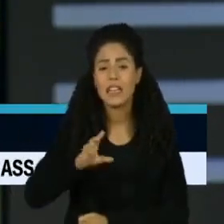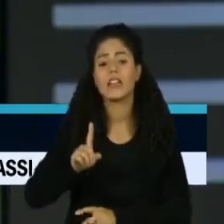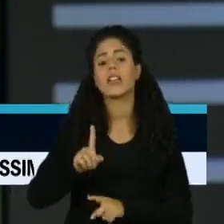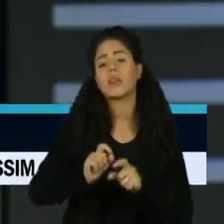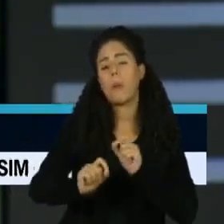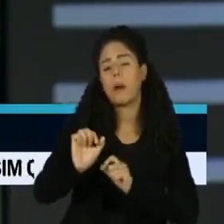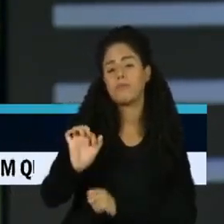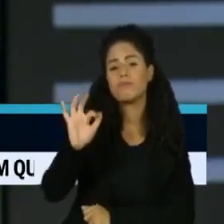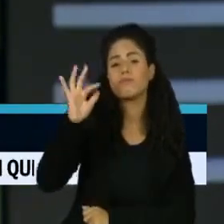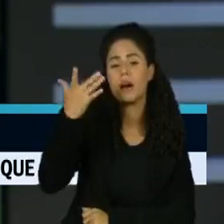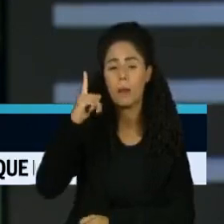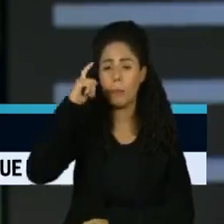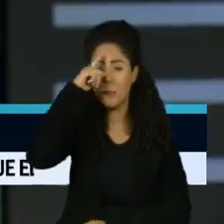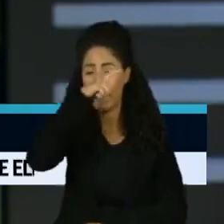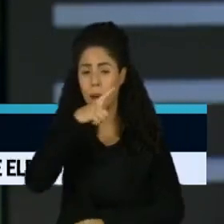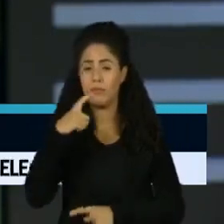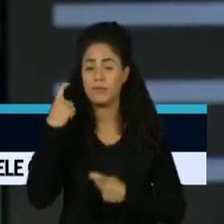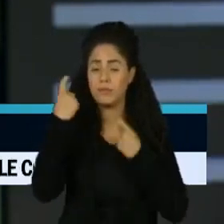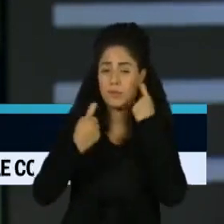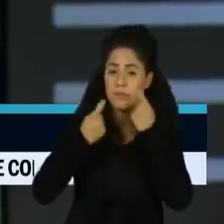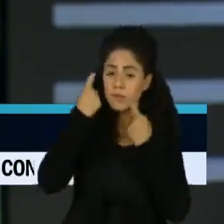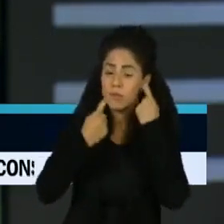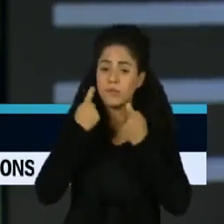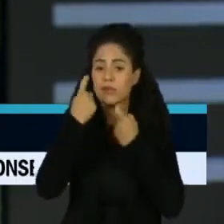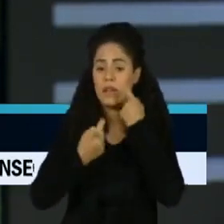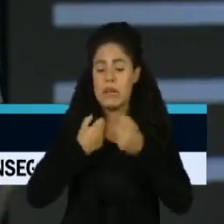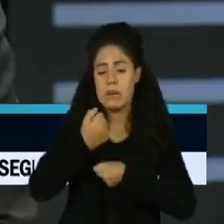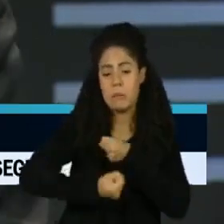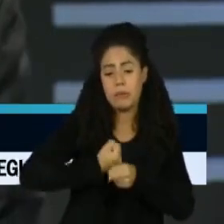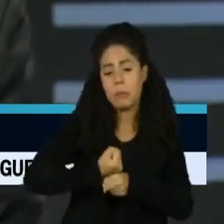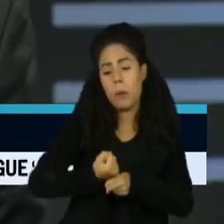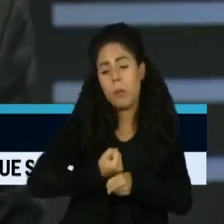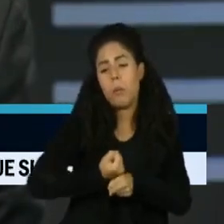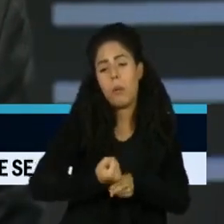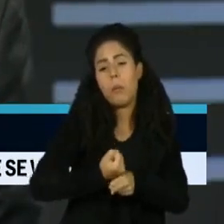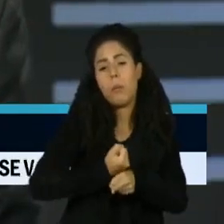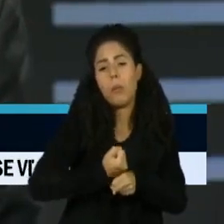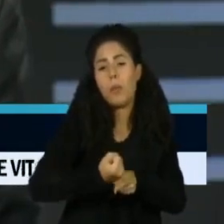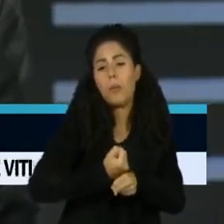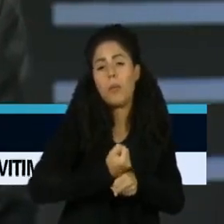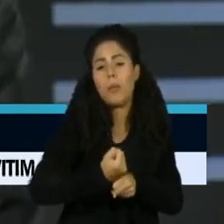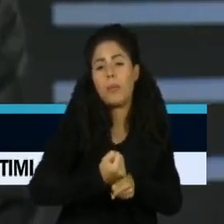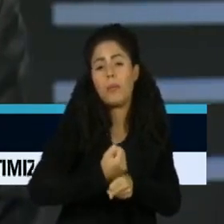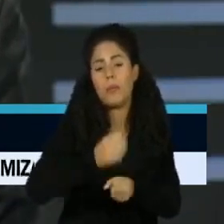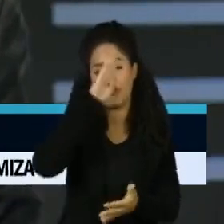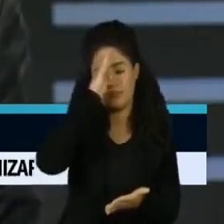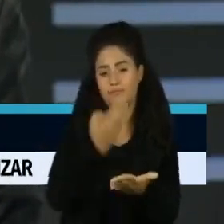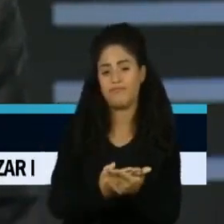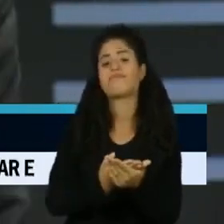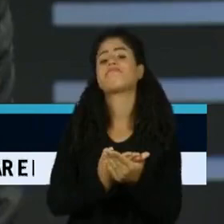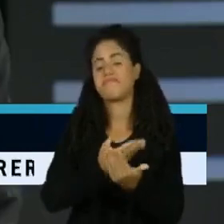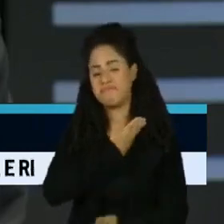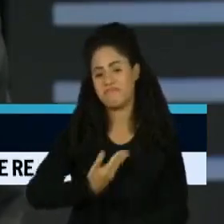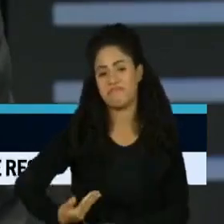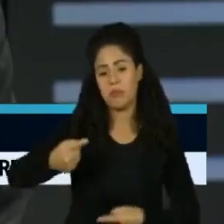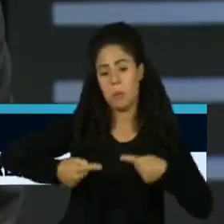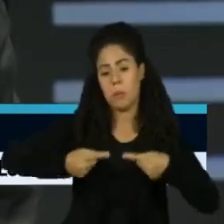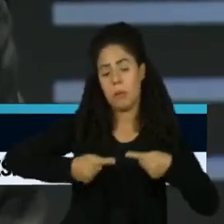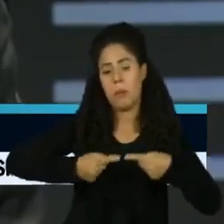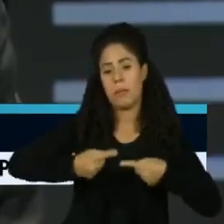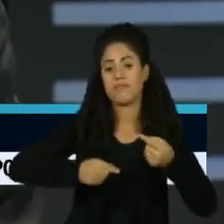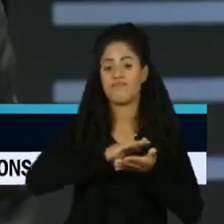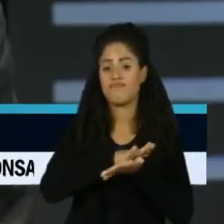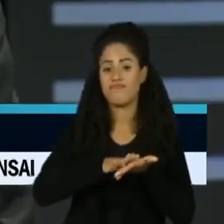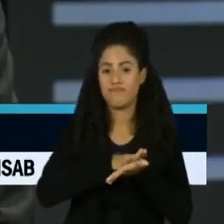indicando de maneira preocupante se manter mais tempo do que deveria, com um cenário de incerteza política que está